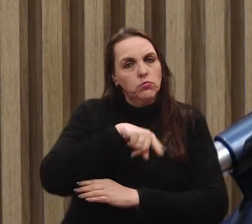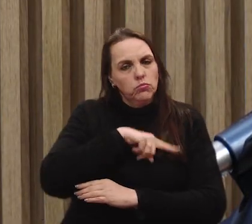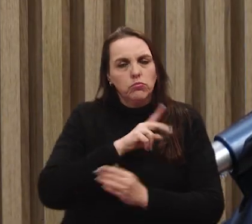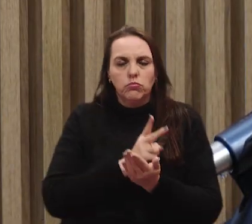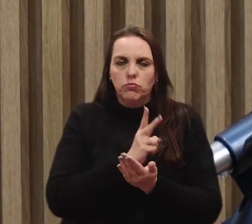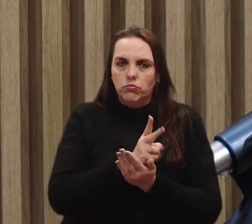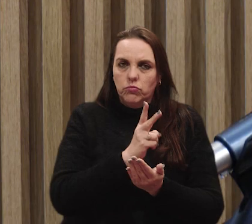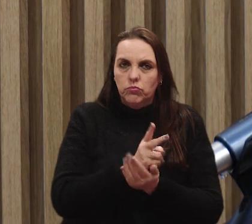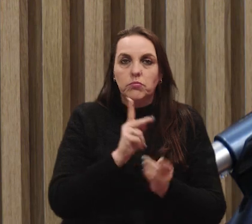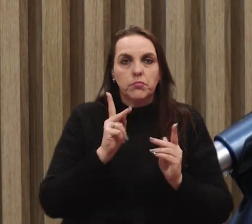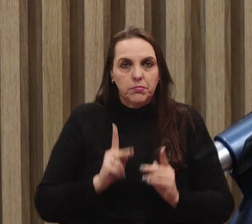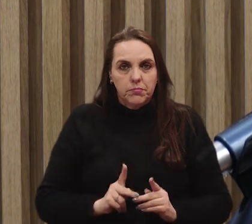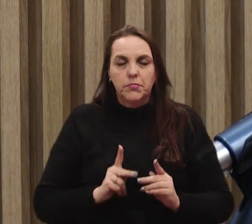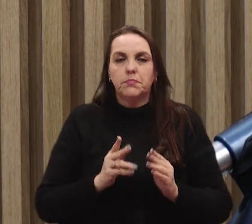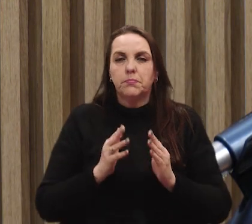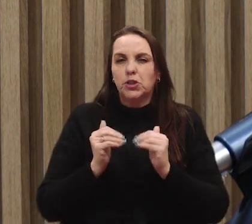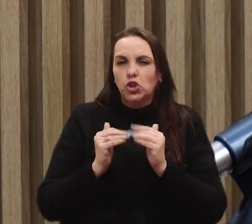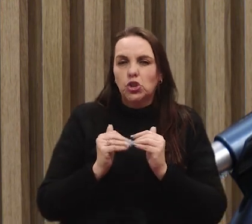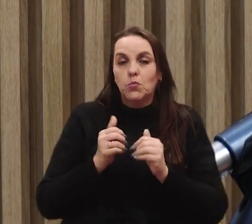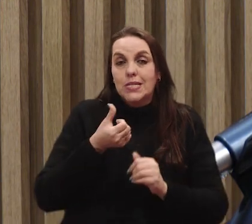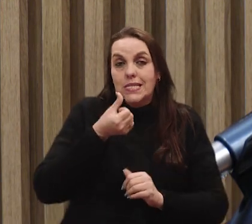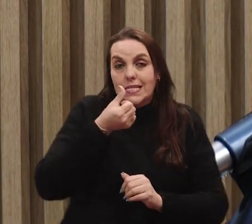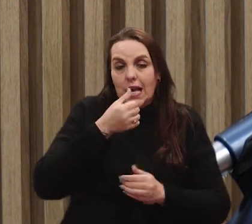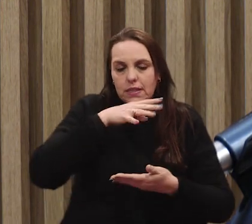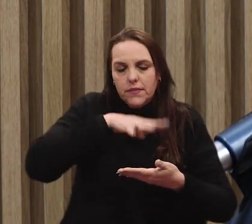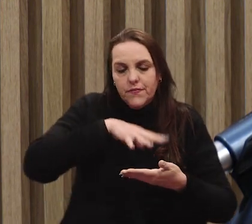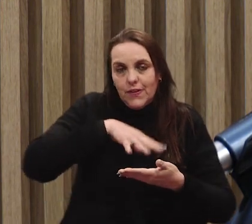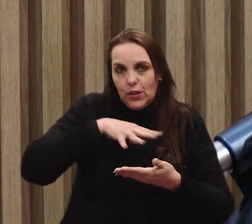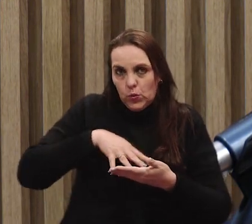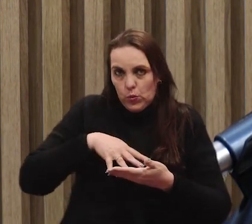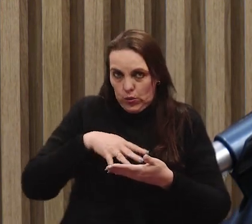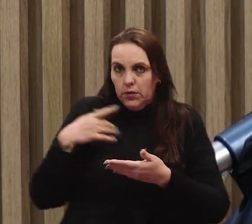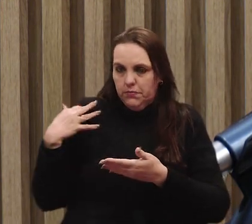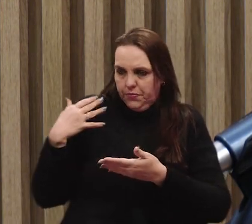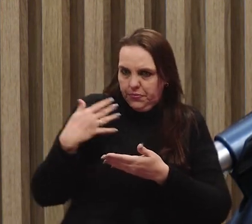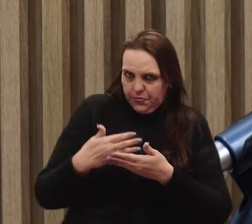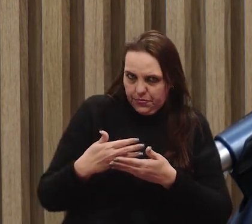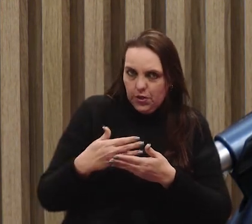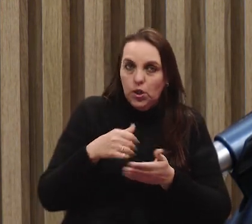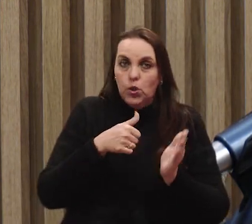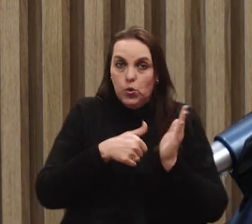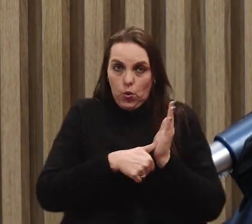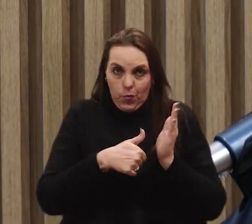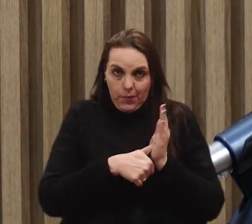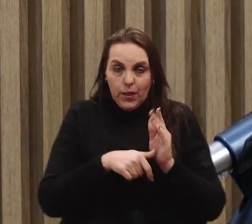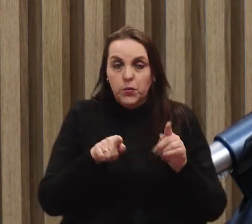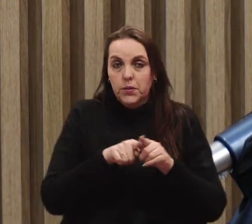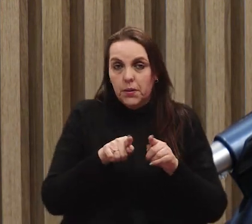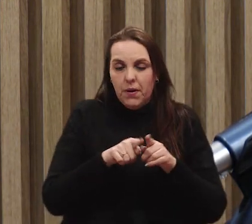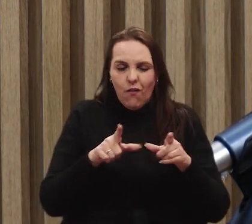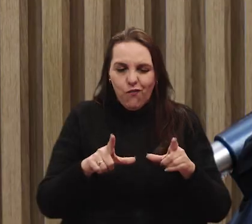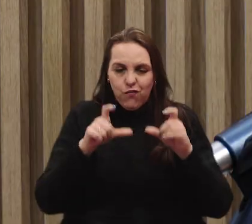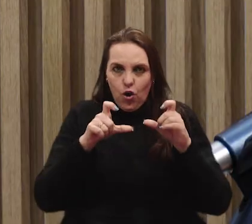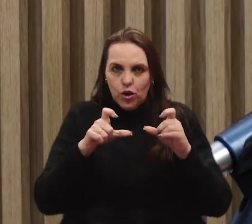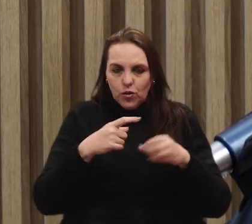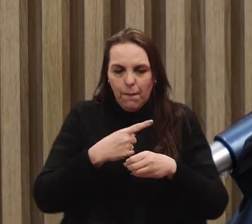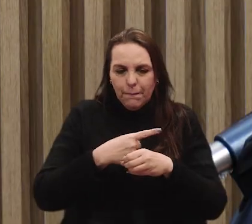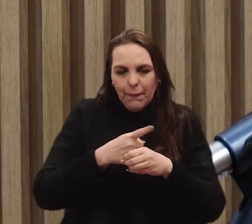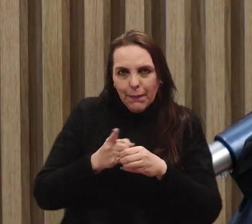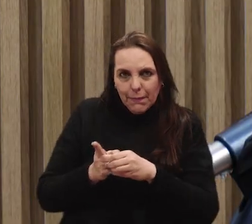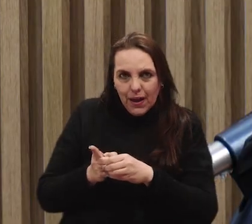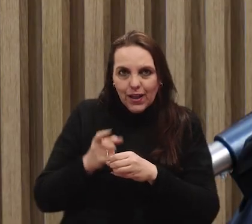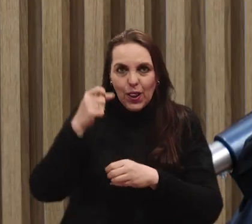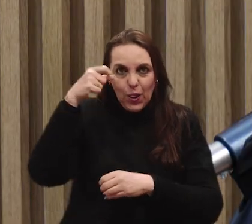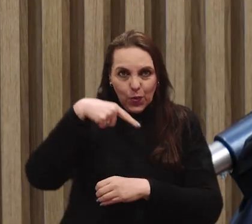gente sempre pede que a pessoa então leve as últimas 6 contas, leve um documento pessoal e a foto do relógio. Porque com a foto